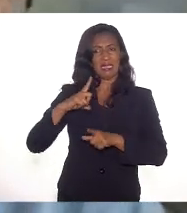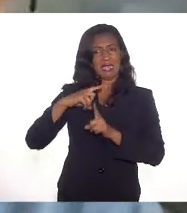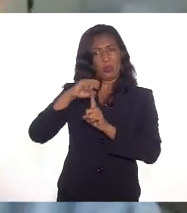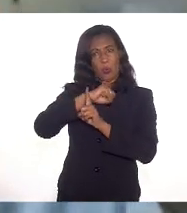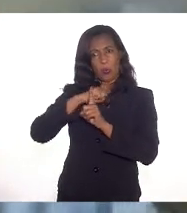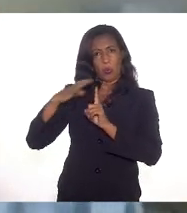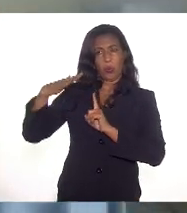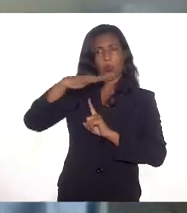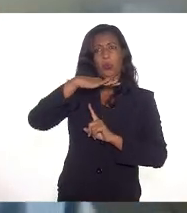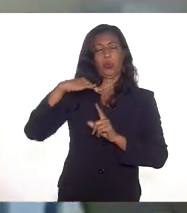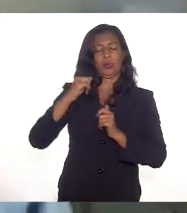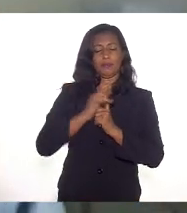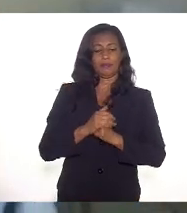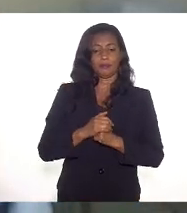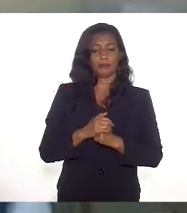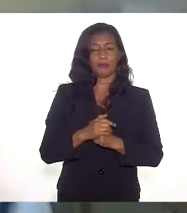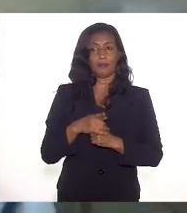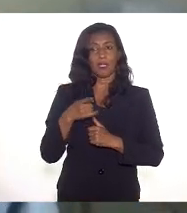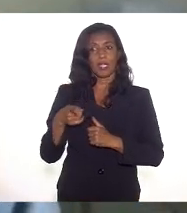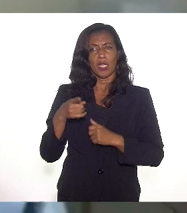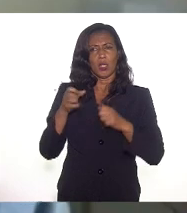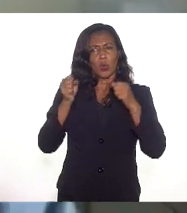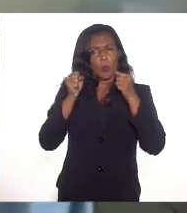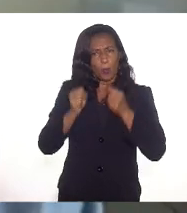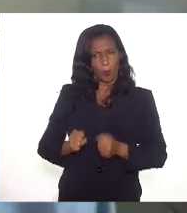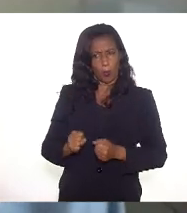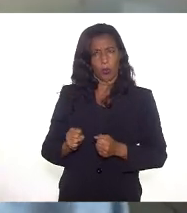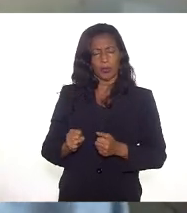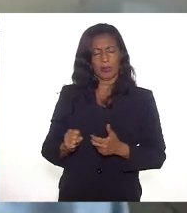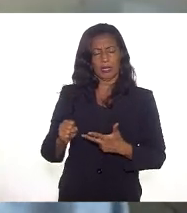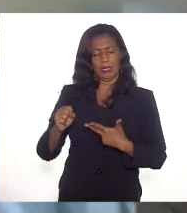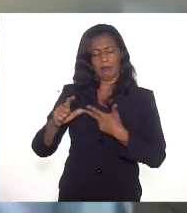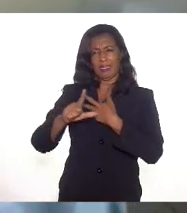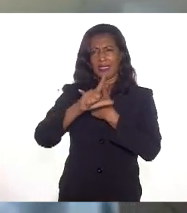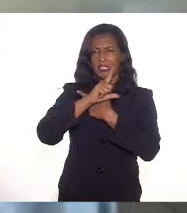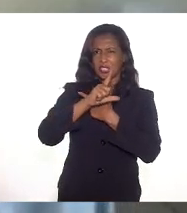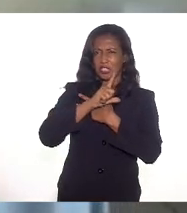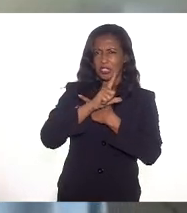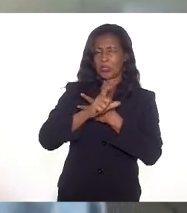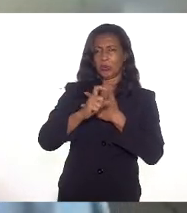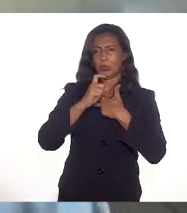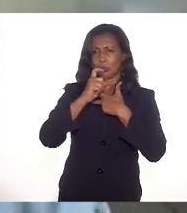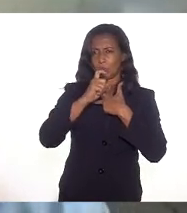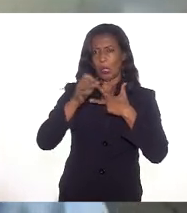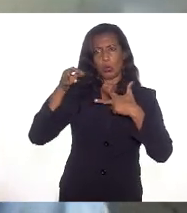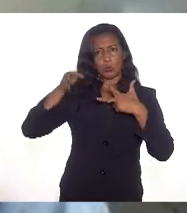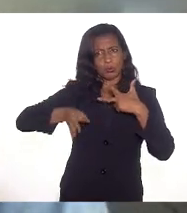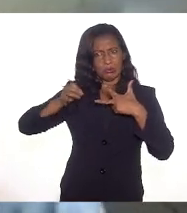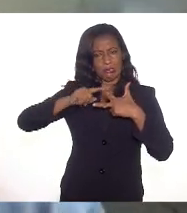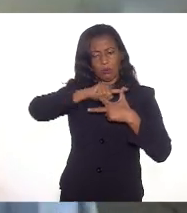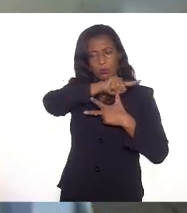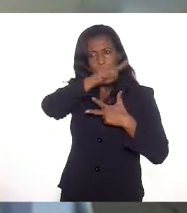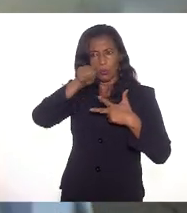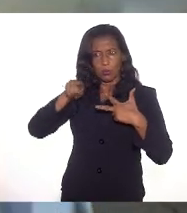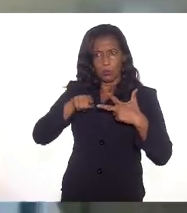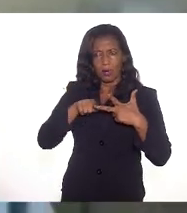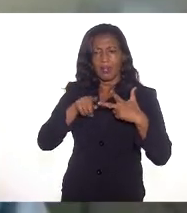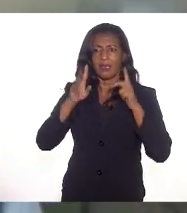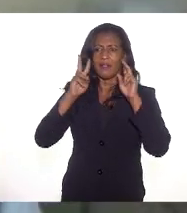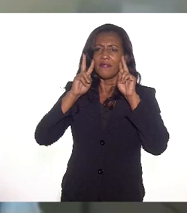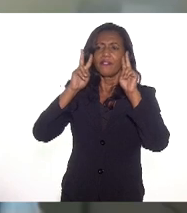social. E o Poder Executivo, o Poder Legislativo, o Poder Judiciário, né, eles